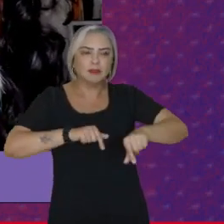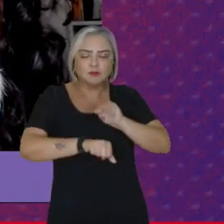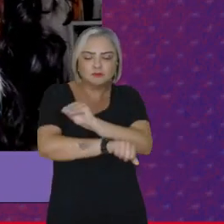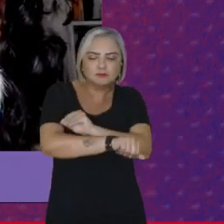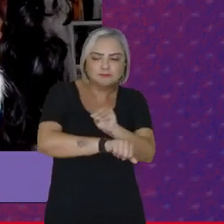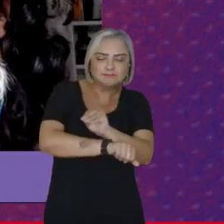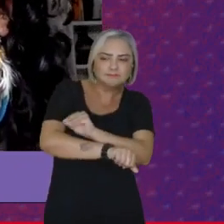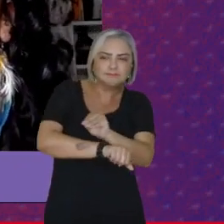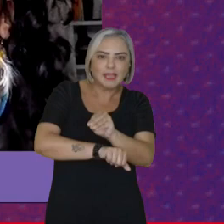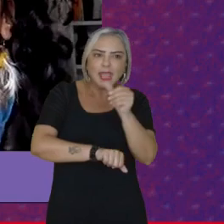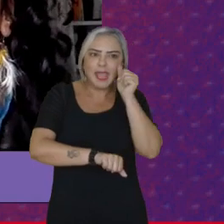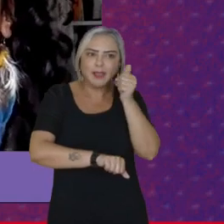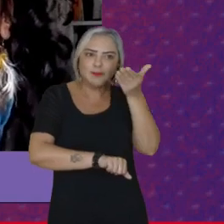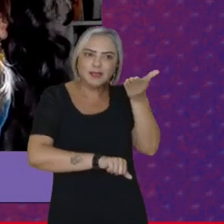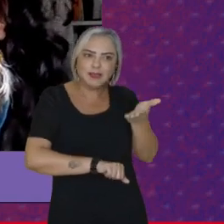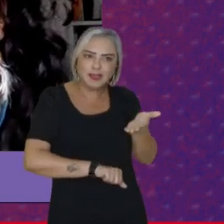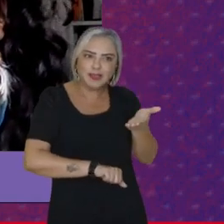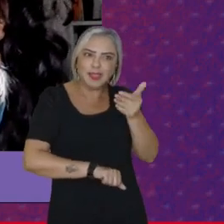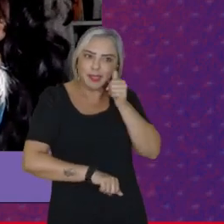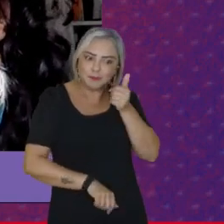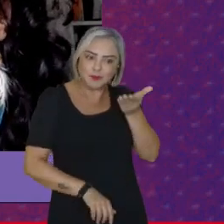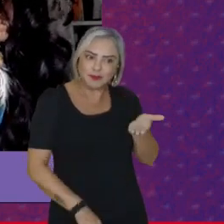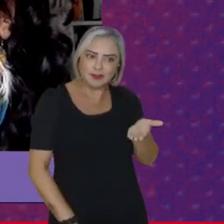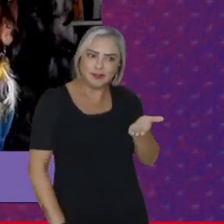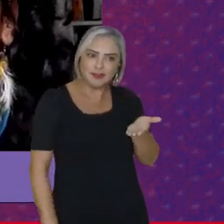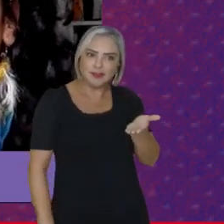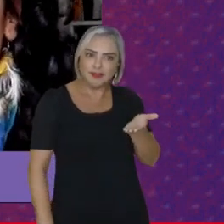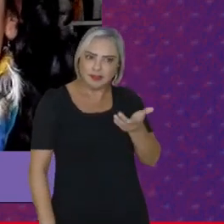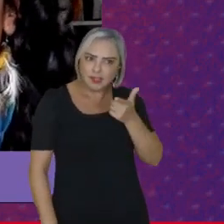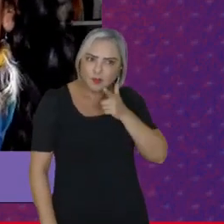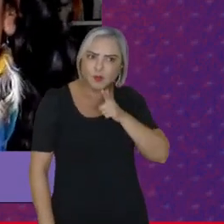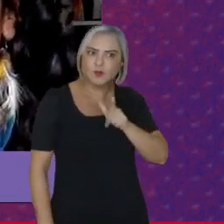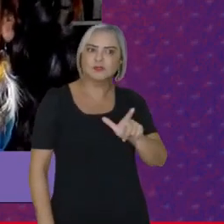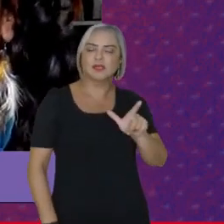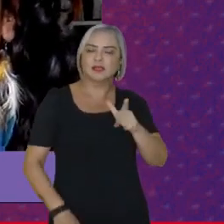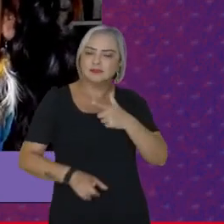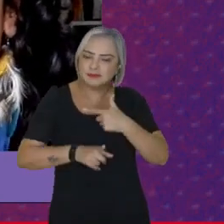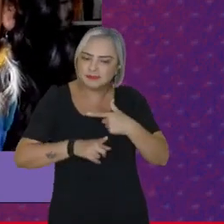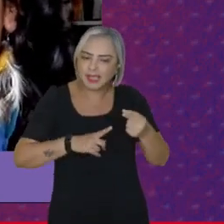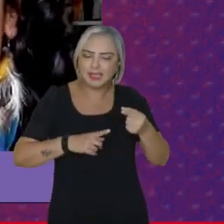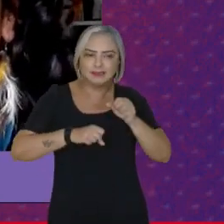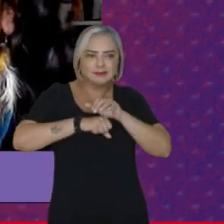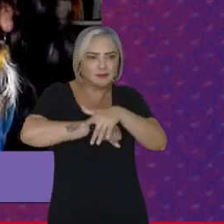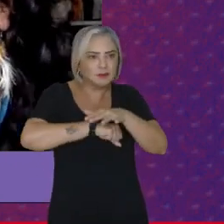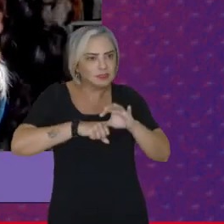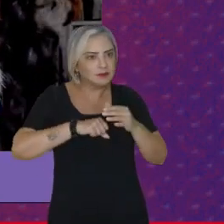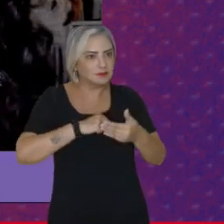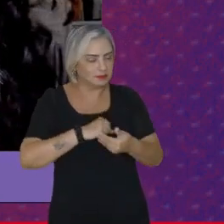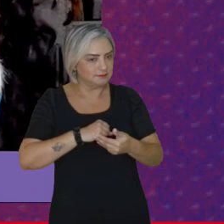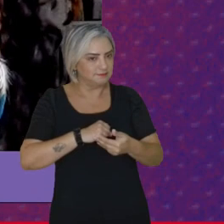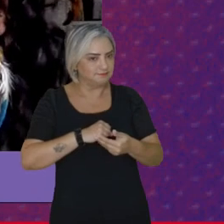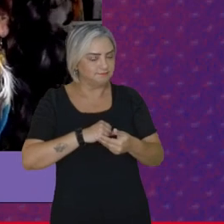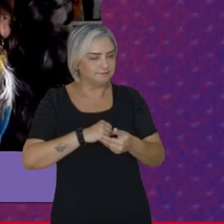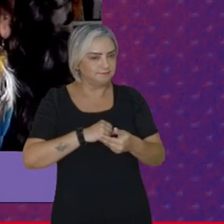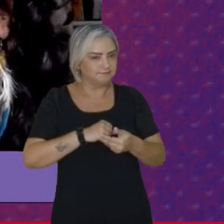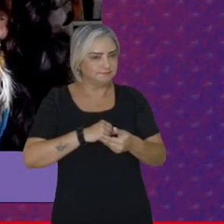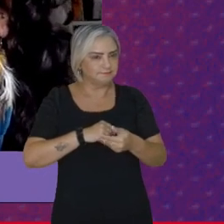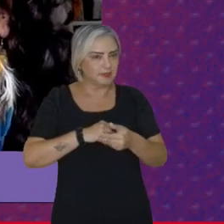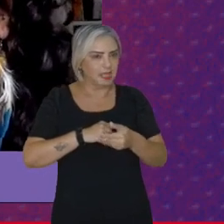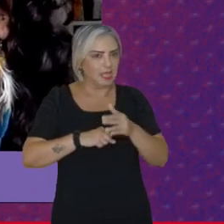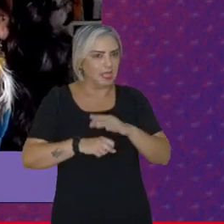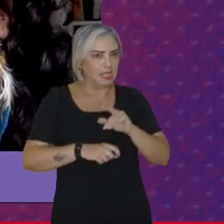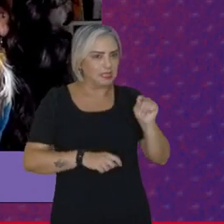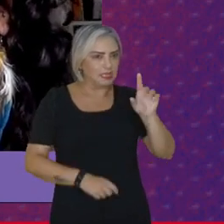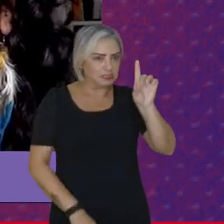cuidados, é graças às mulheres que a gente está conseguindo sair dessa pandemia, e apesar da direita